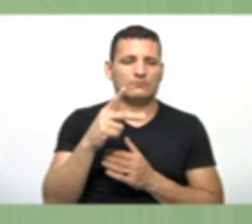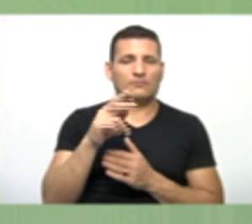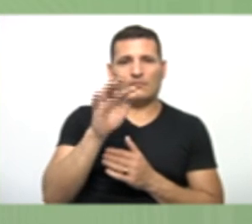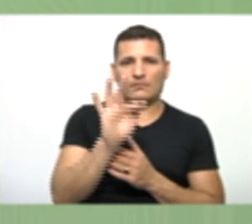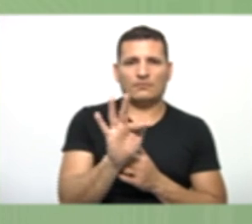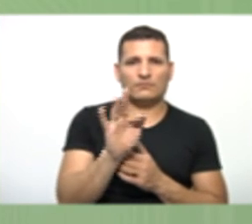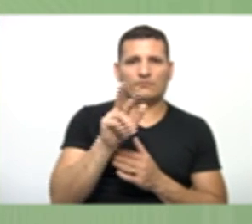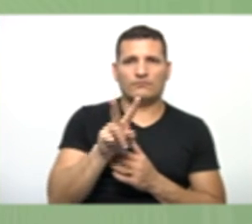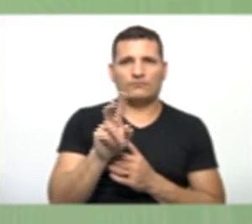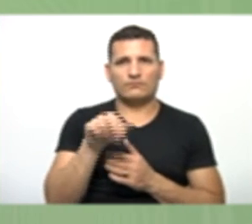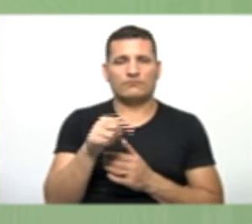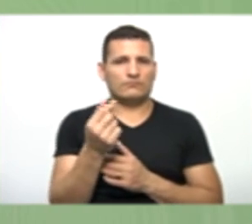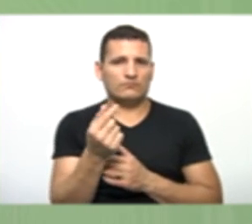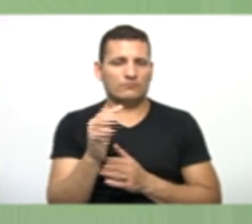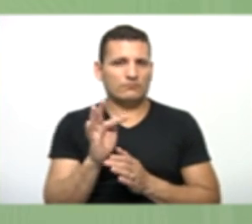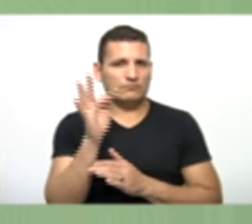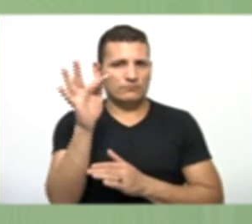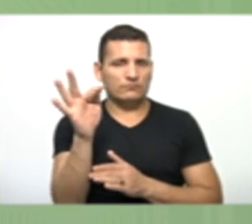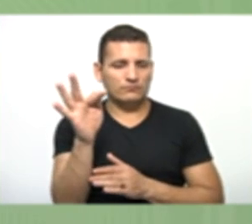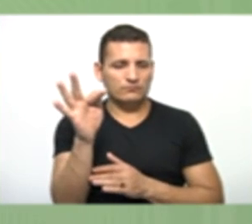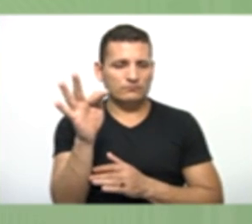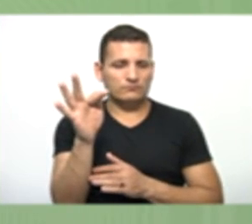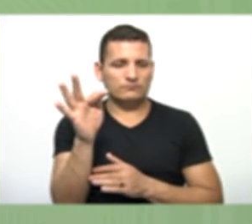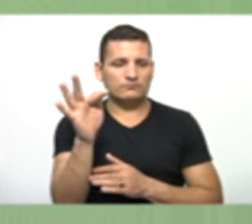FV, valor